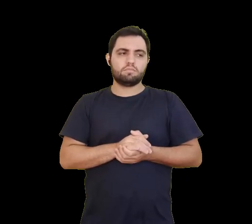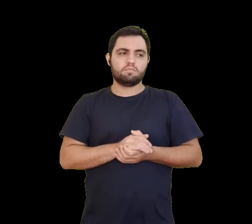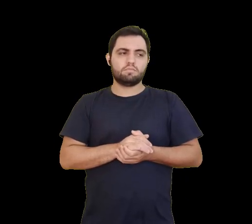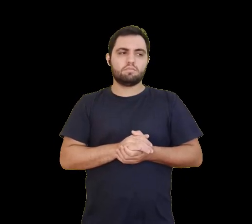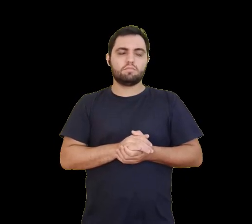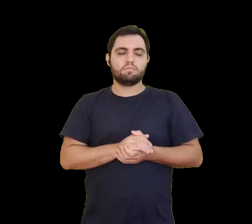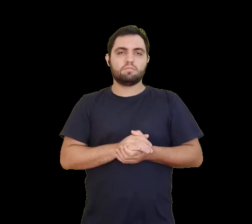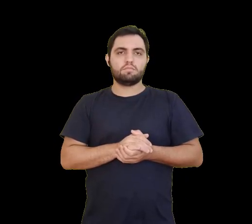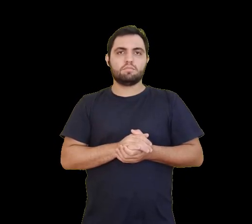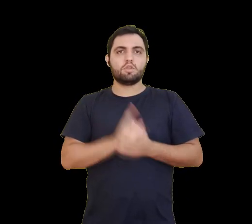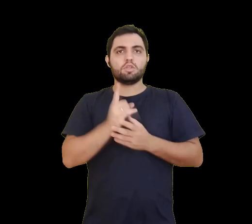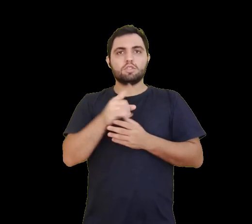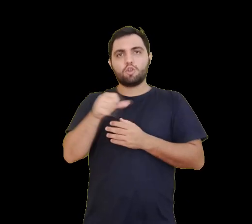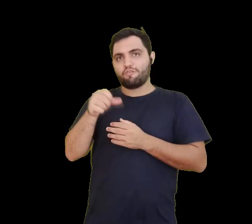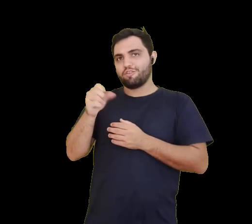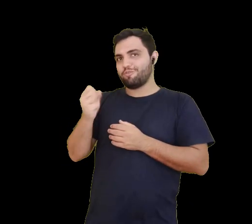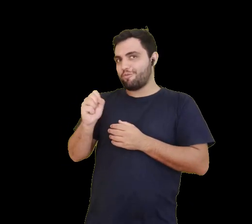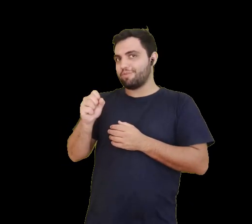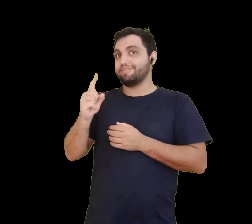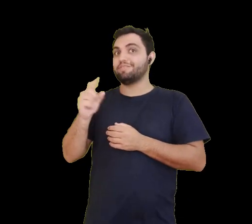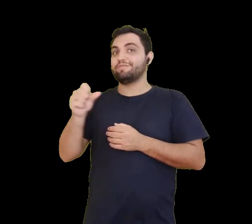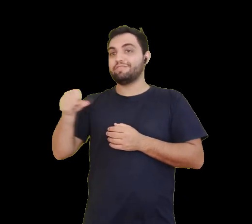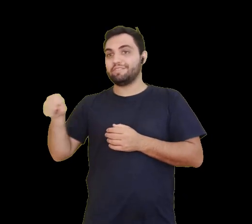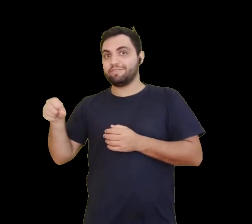198, 199...